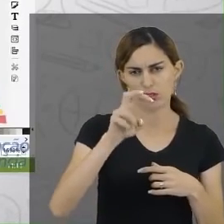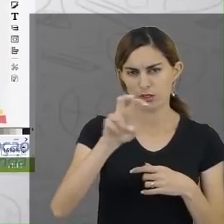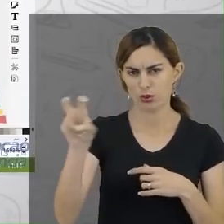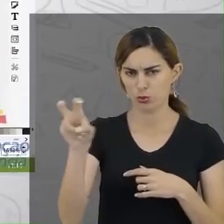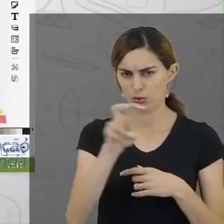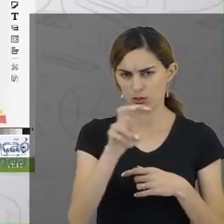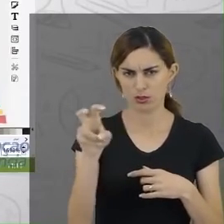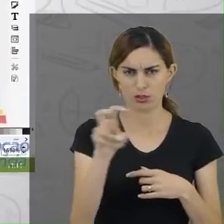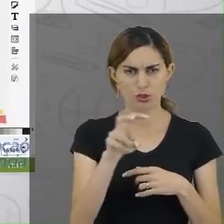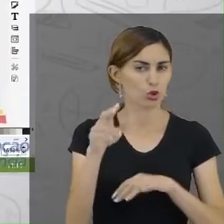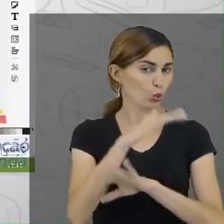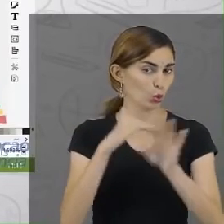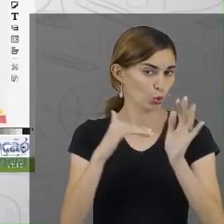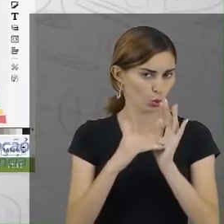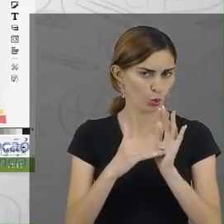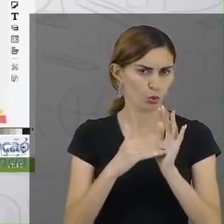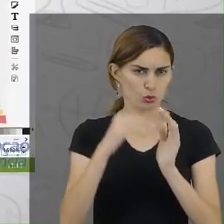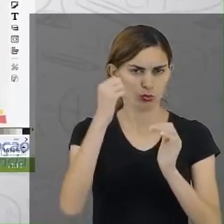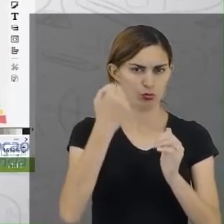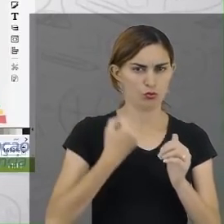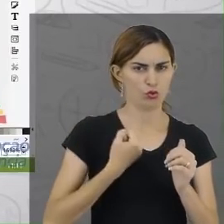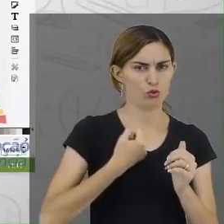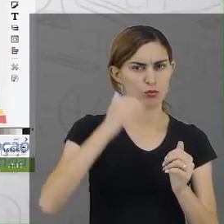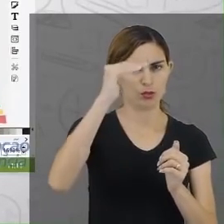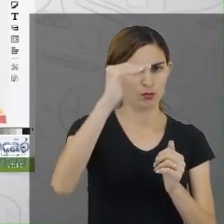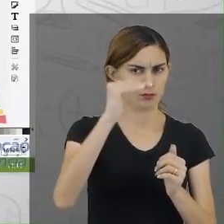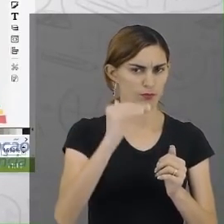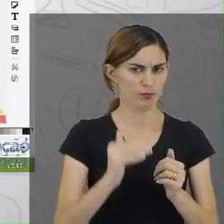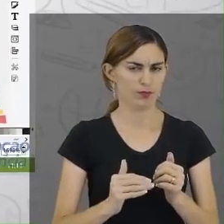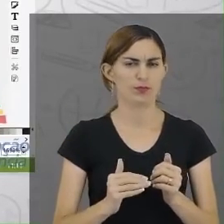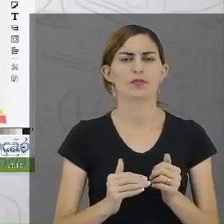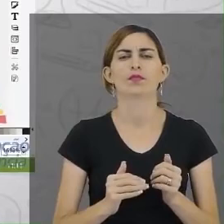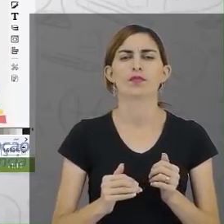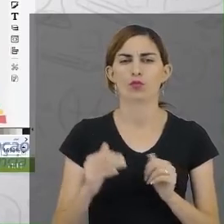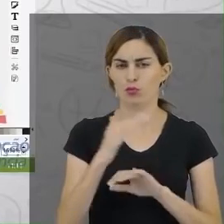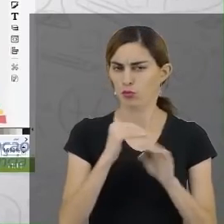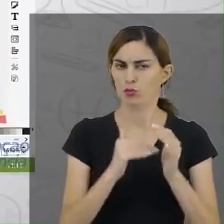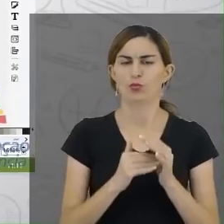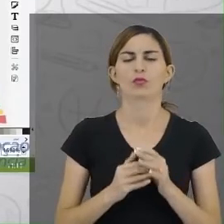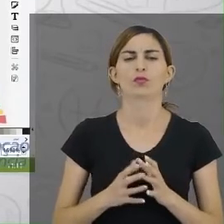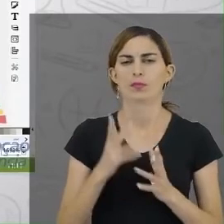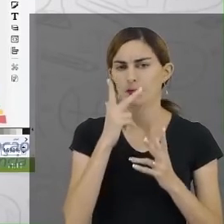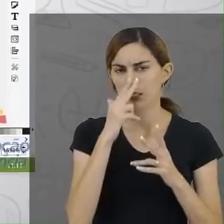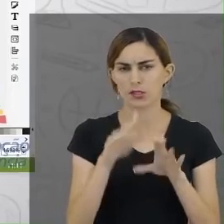$255 para todos os valores de RGB.